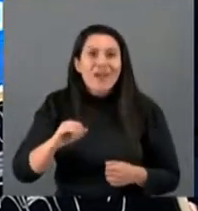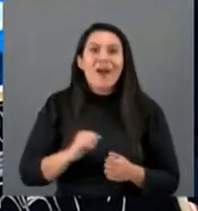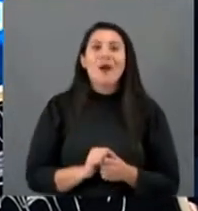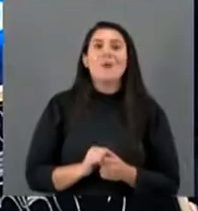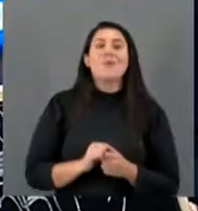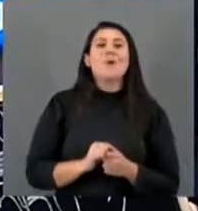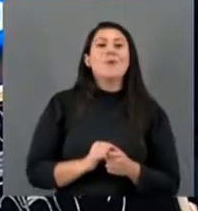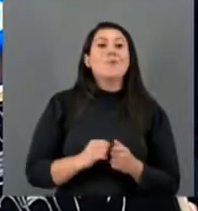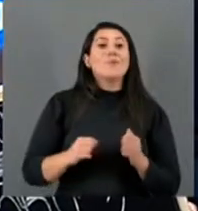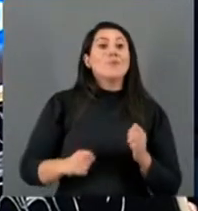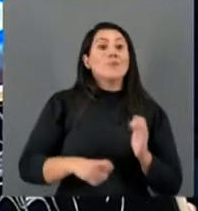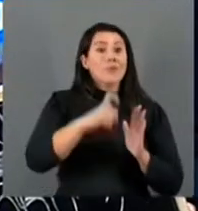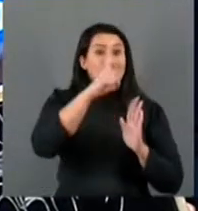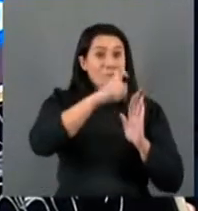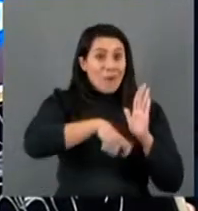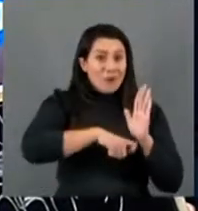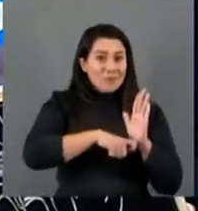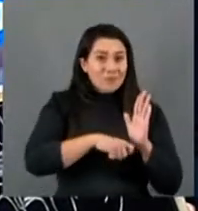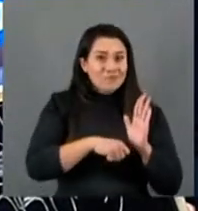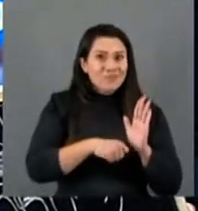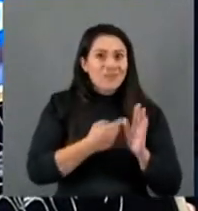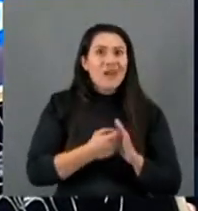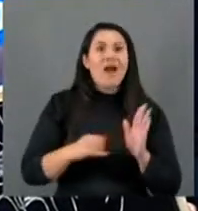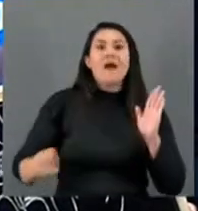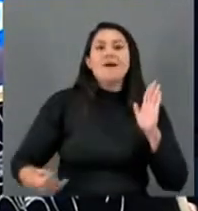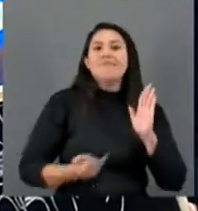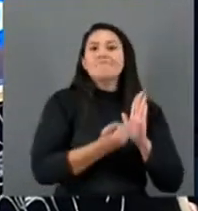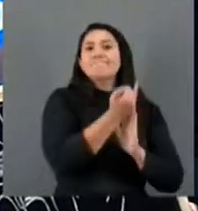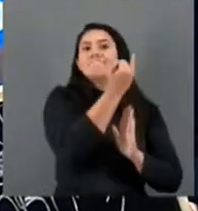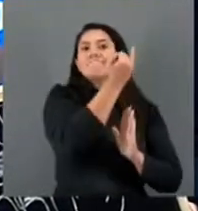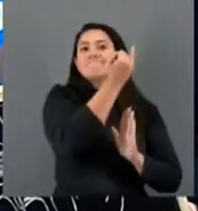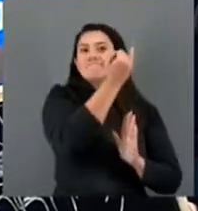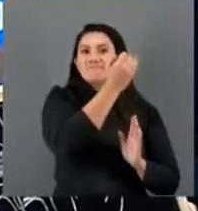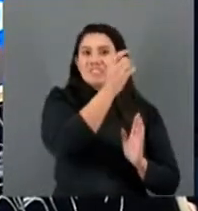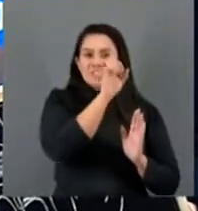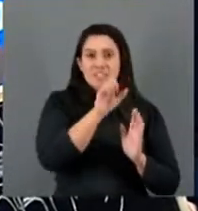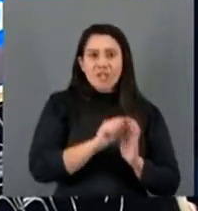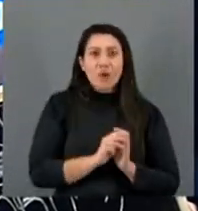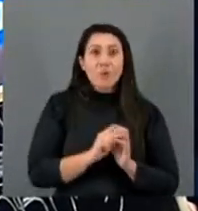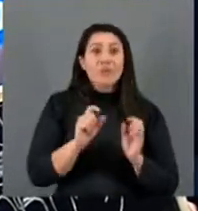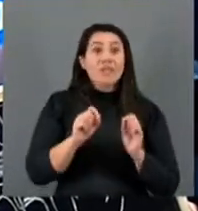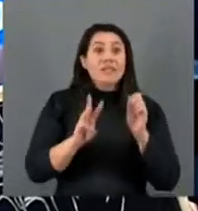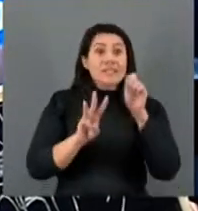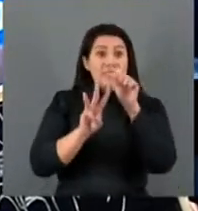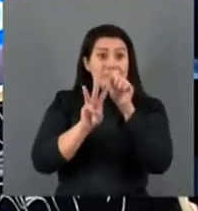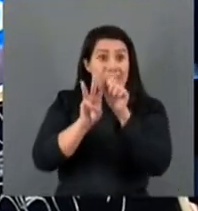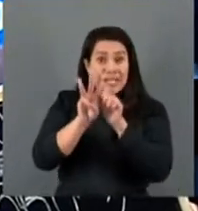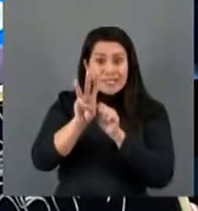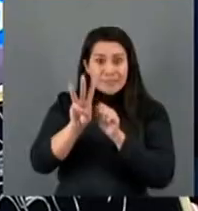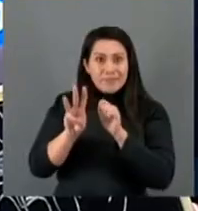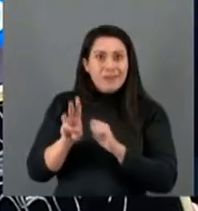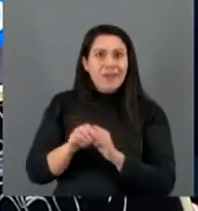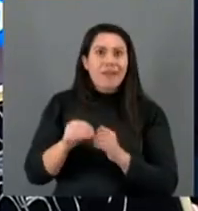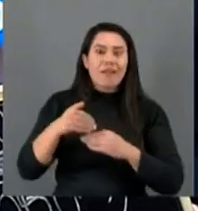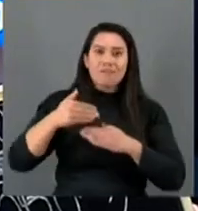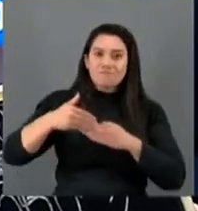decisão federal, a inflação vai... Nós temos deflação, tivemos 3 meses seguidos de deflação.